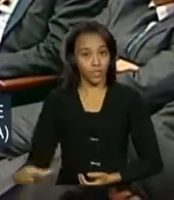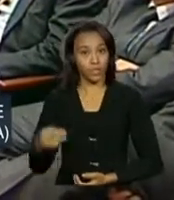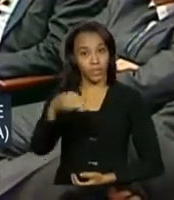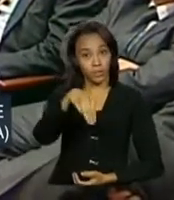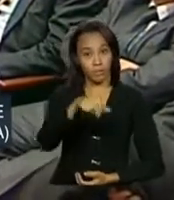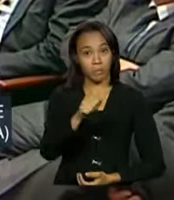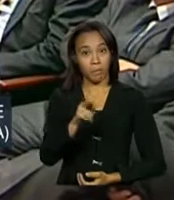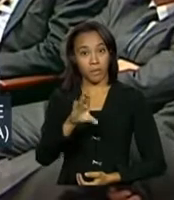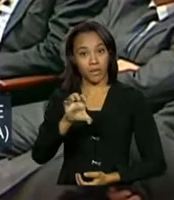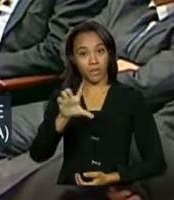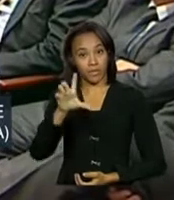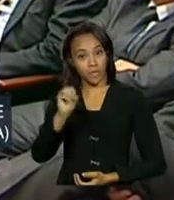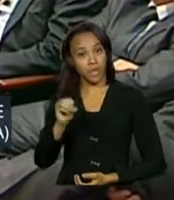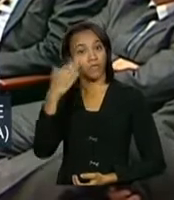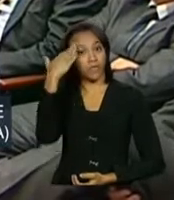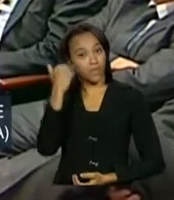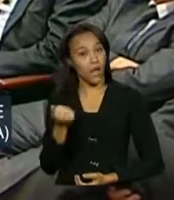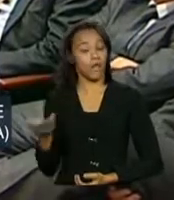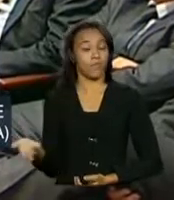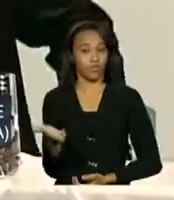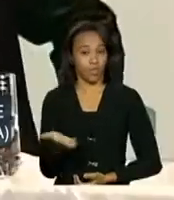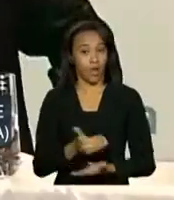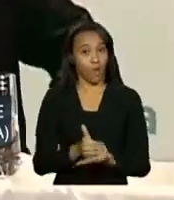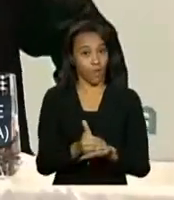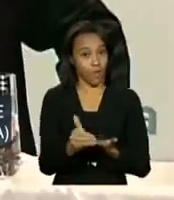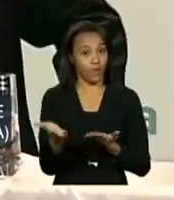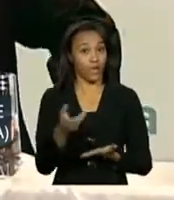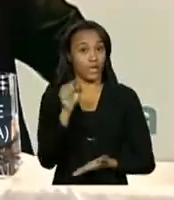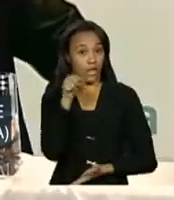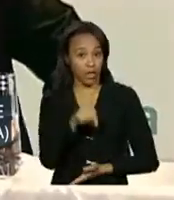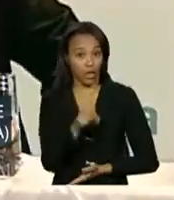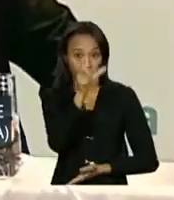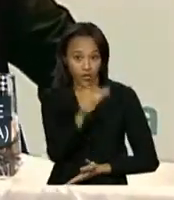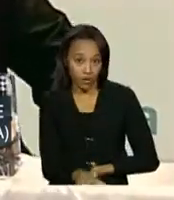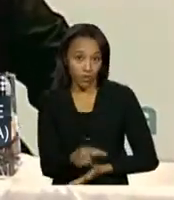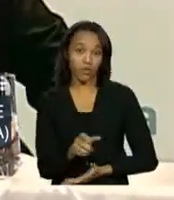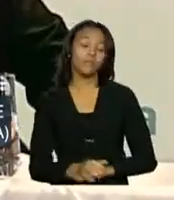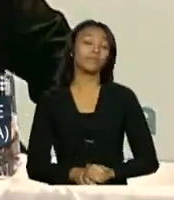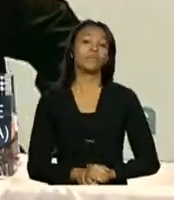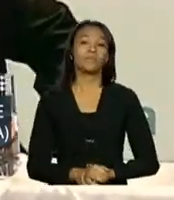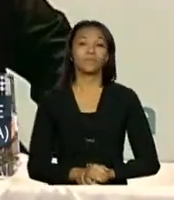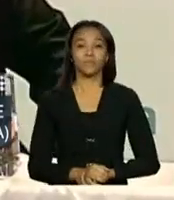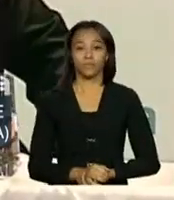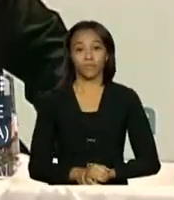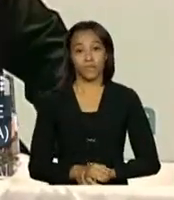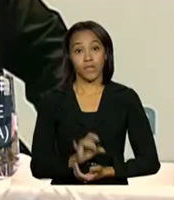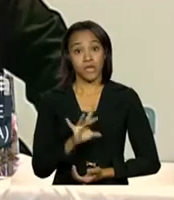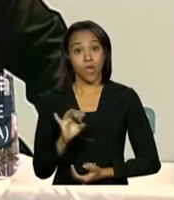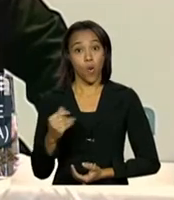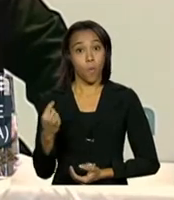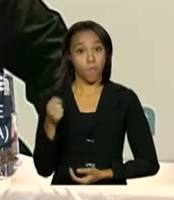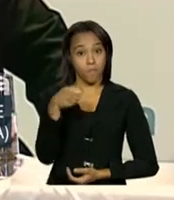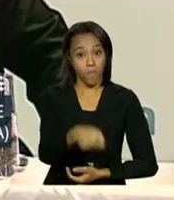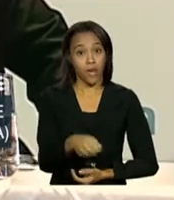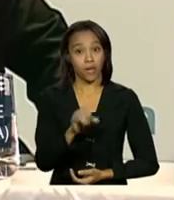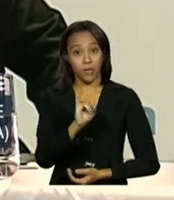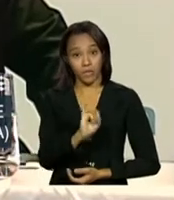Marcelo Neri saiba desde agora que ele não está, não recebe pelo IPEA, não